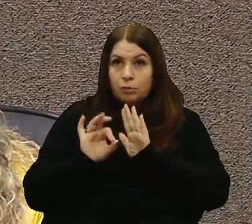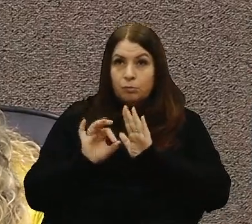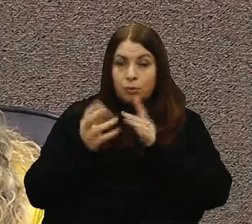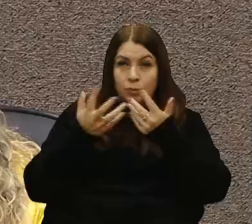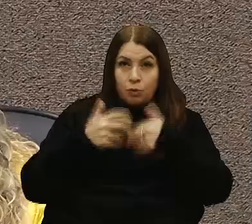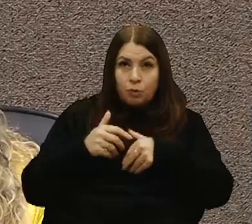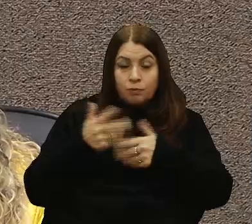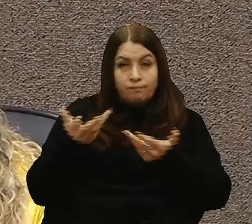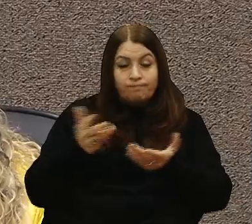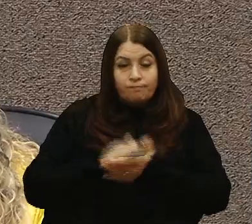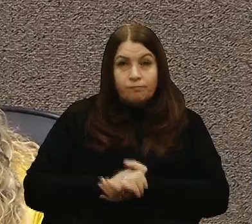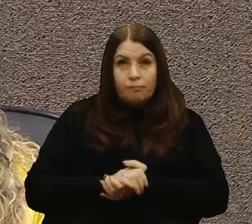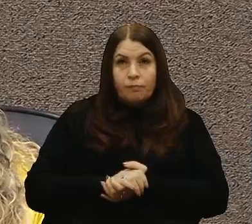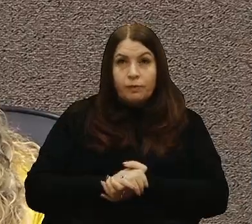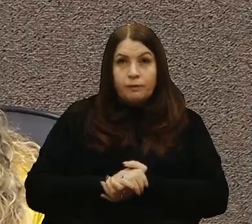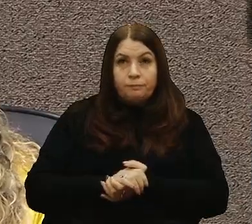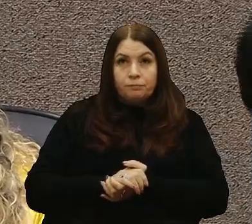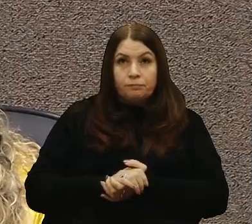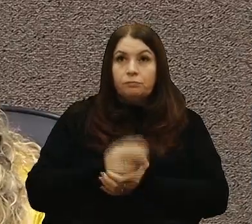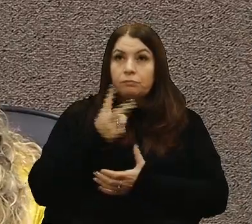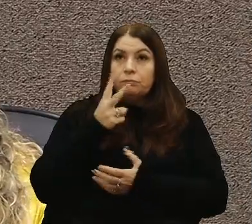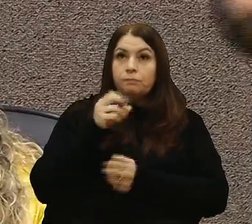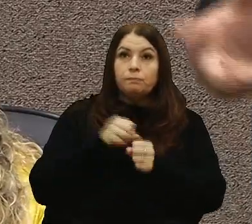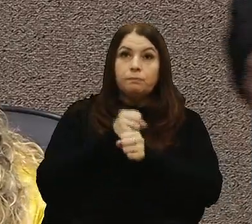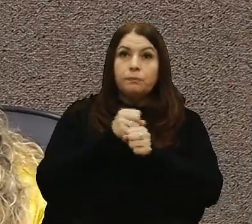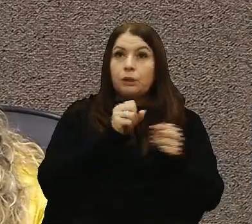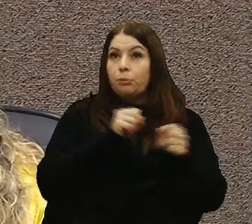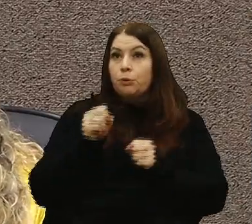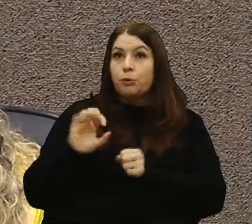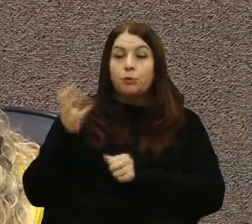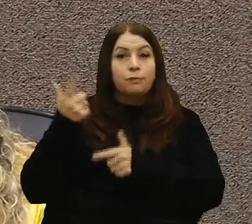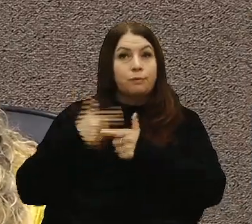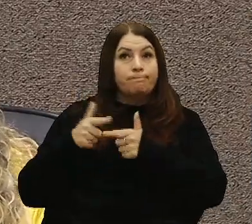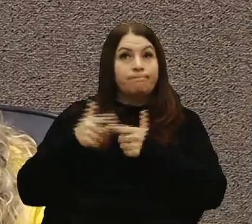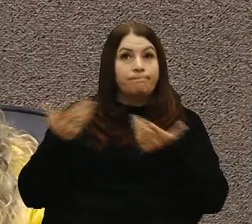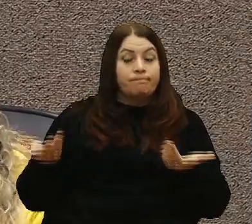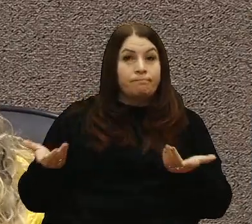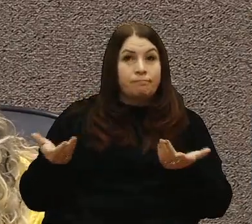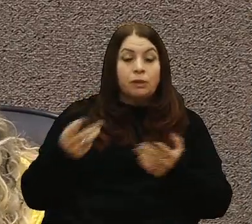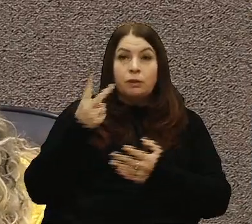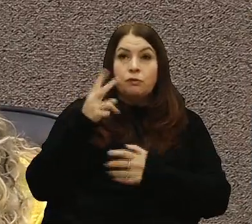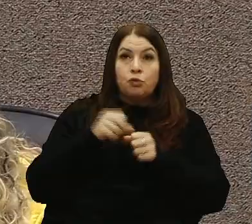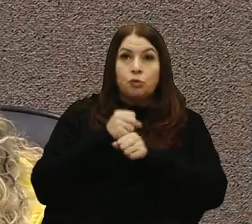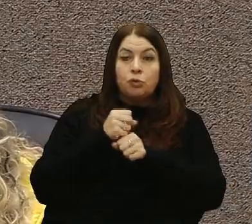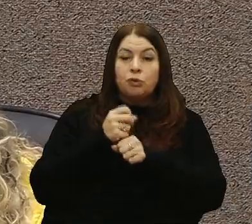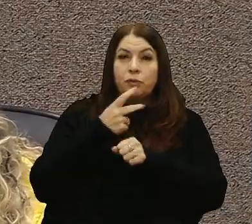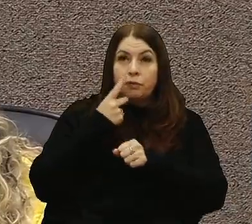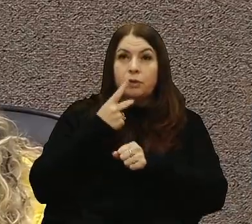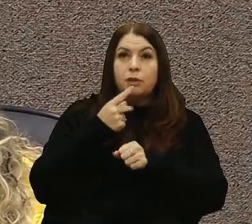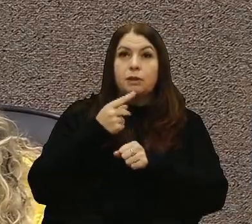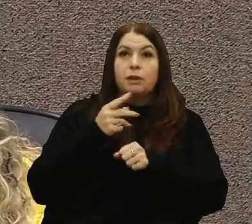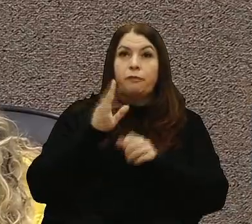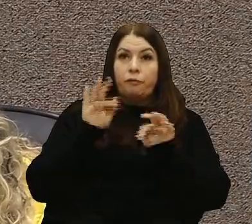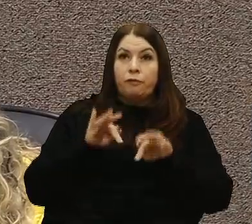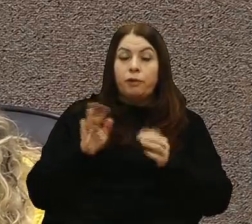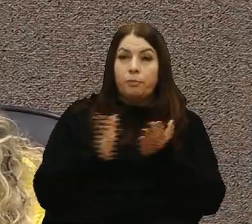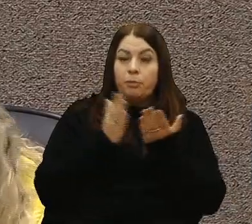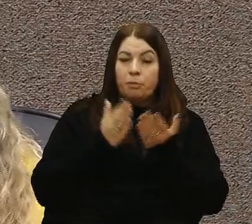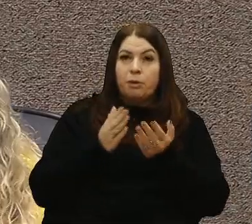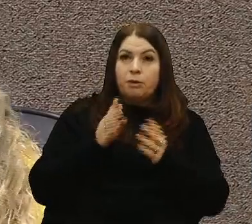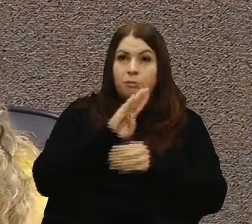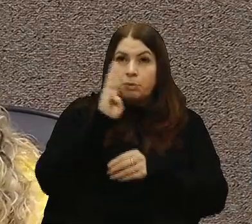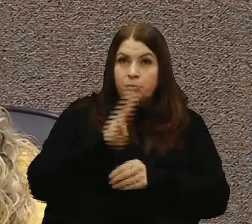funcionasse. Estão há 20 anos no poder e não resolveram o problema. É 20 anos que dizem que vão acabar com a pobreza no Brasil e a